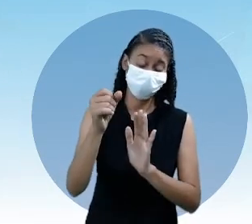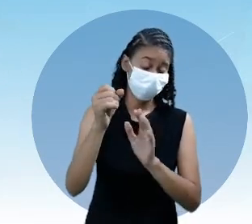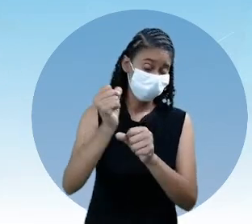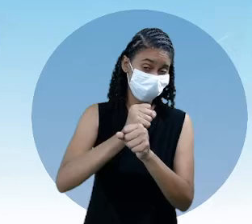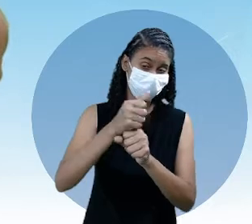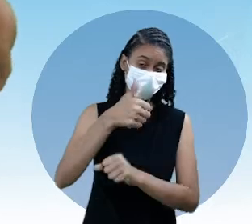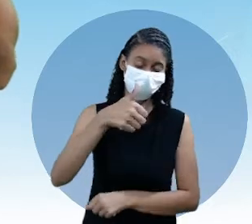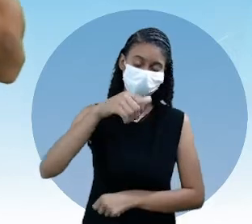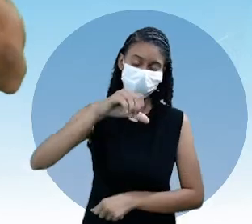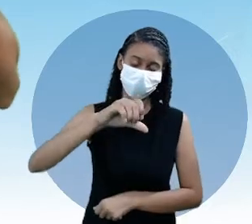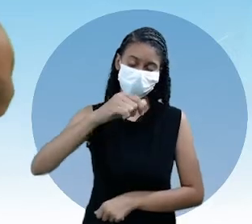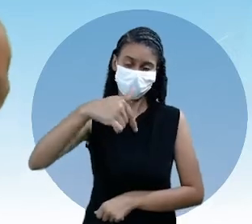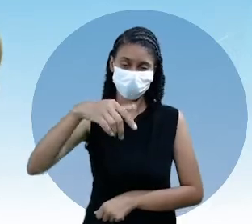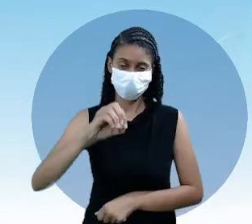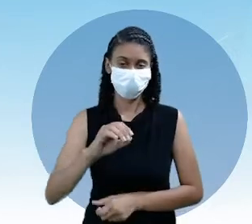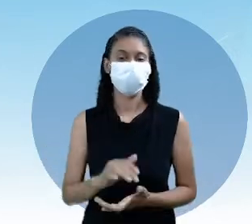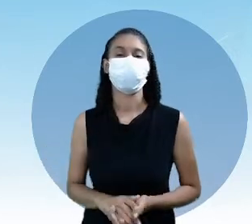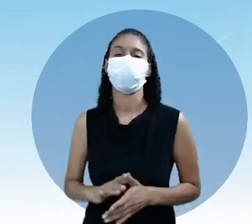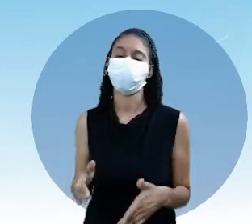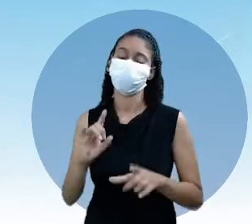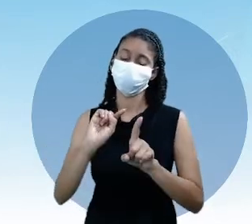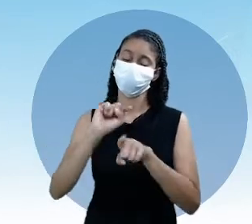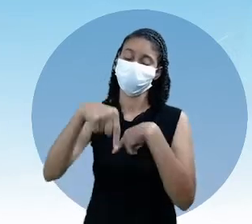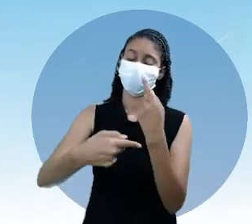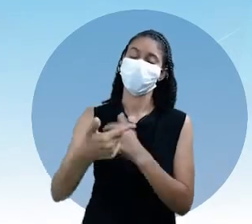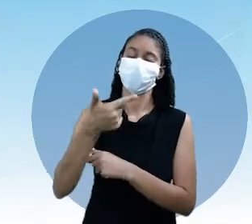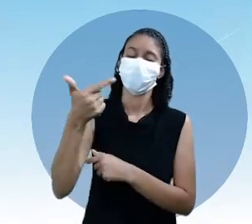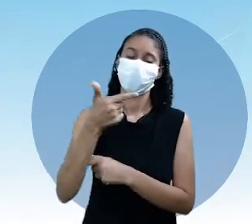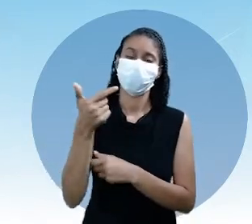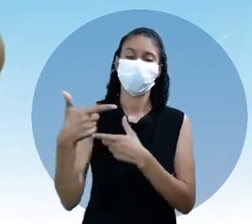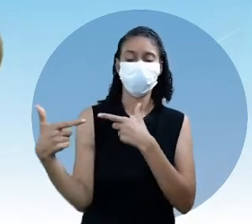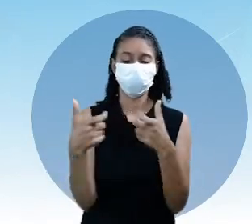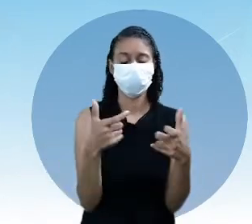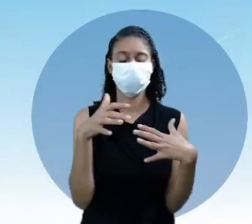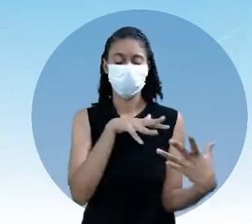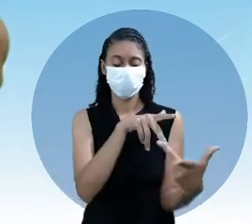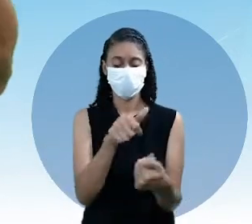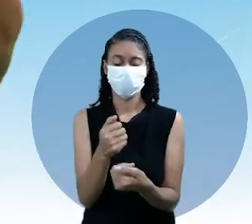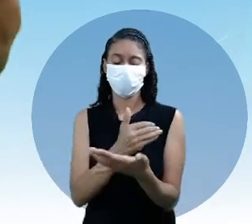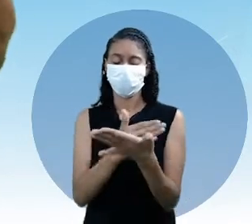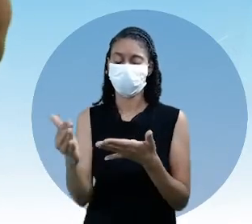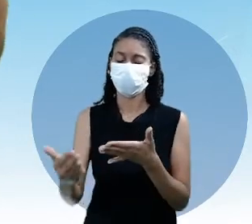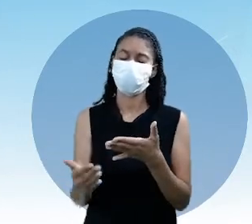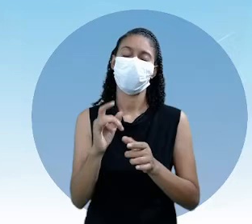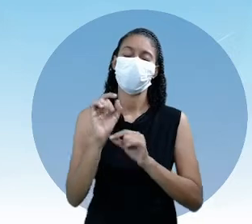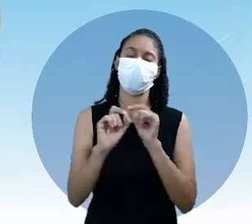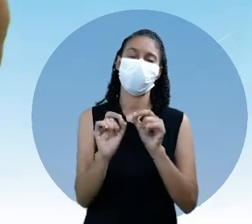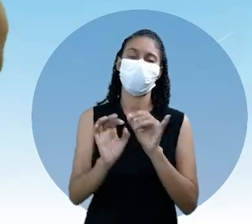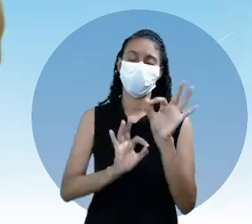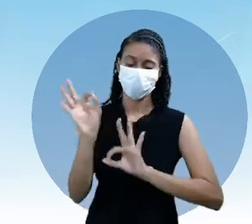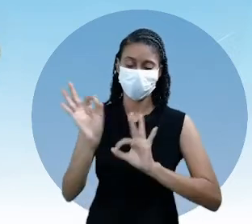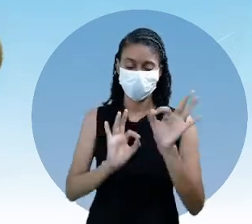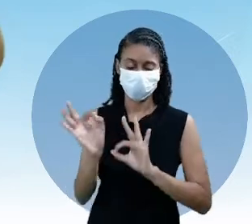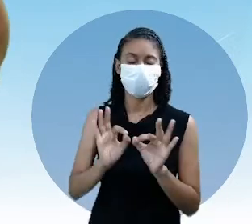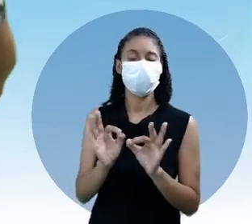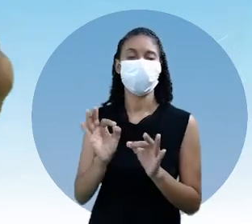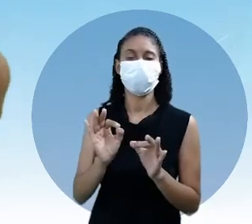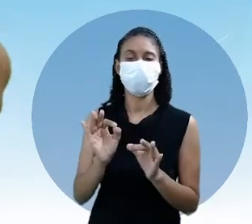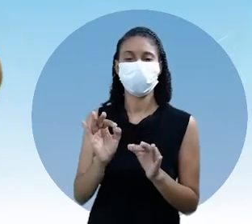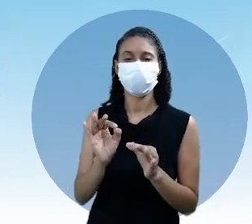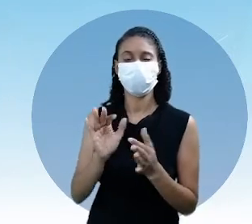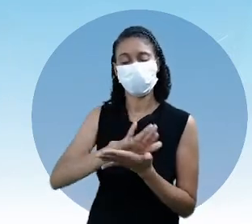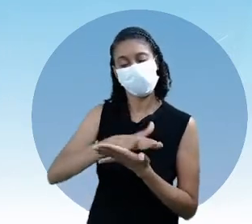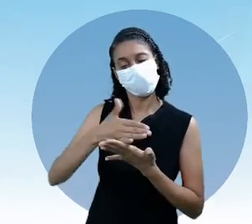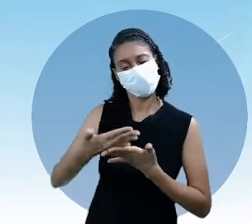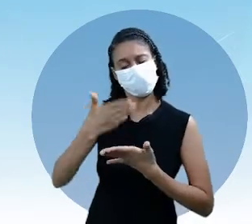dizer, não é, que após a Segunda Guerra Mundial, né, começa a se construir uma série de interpretações